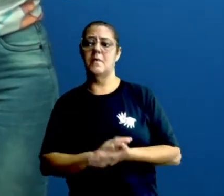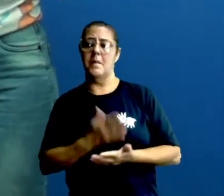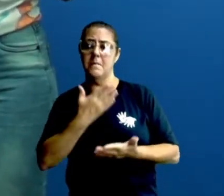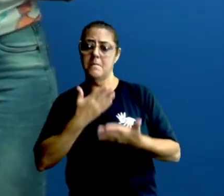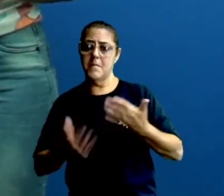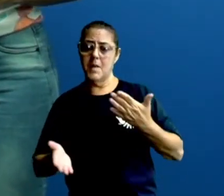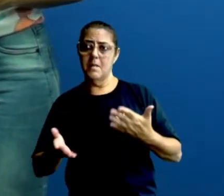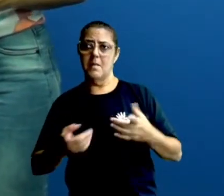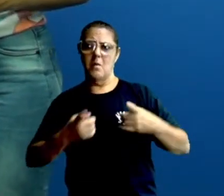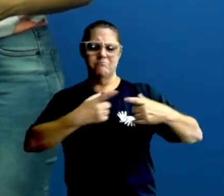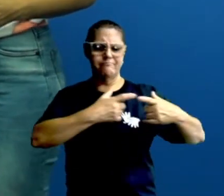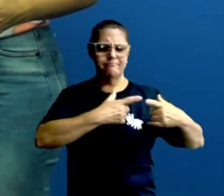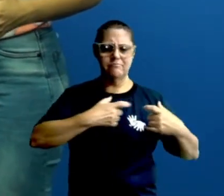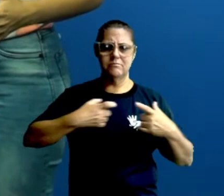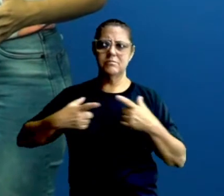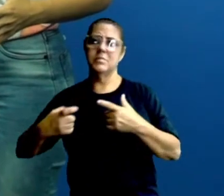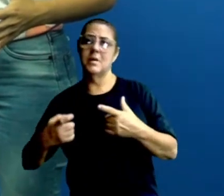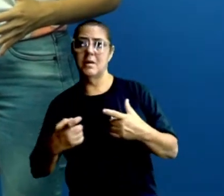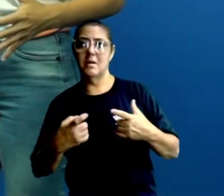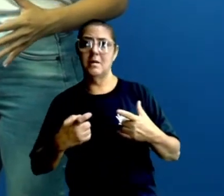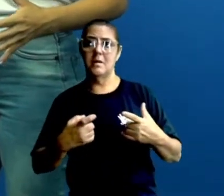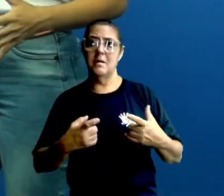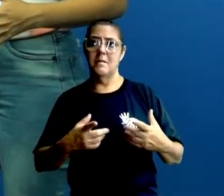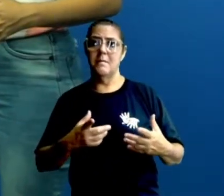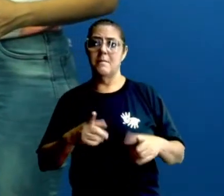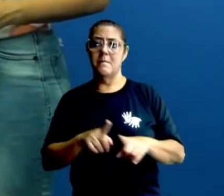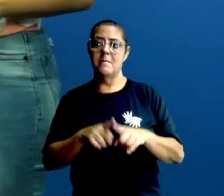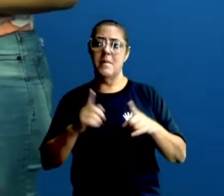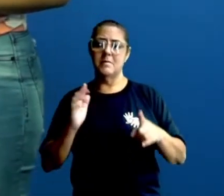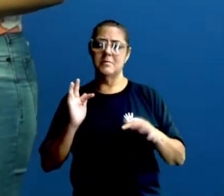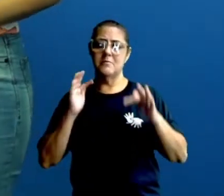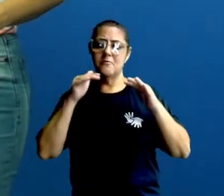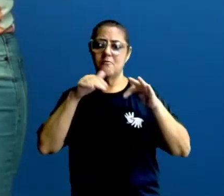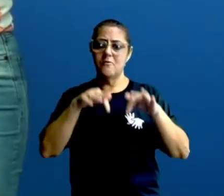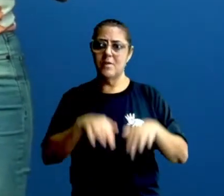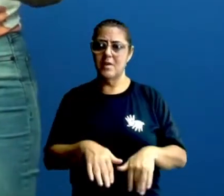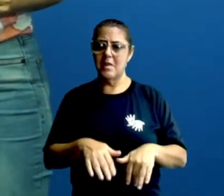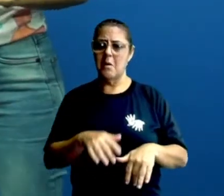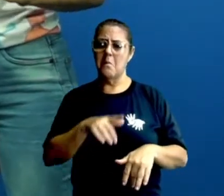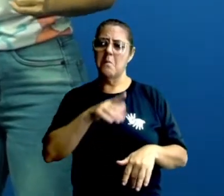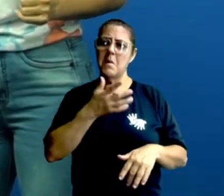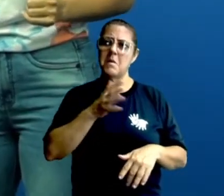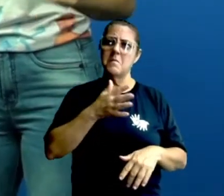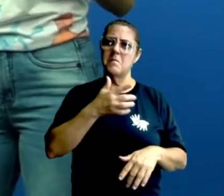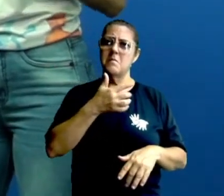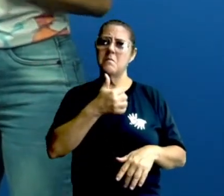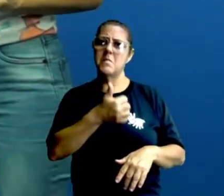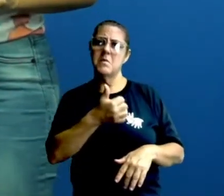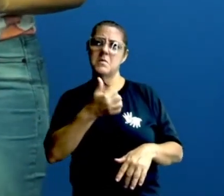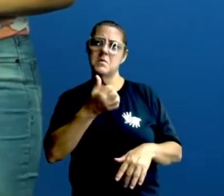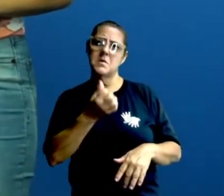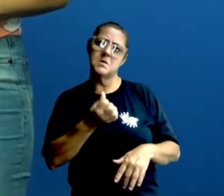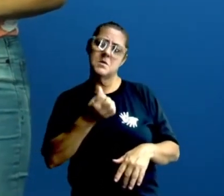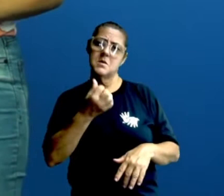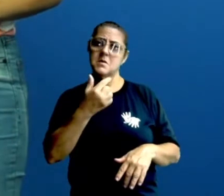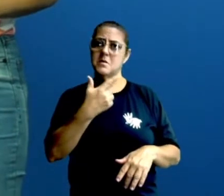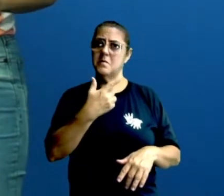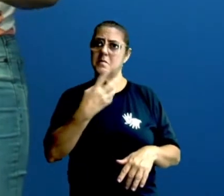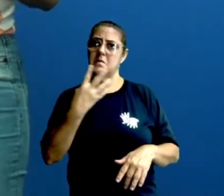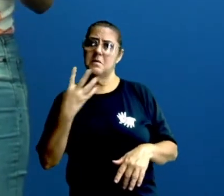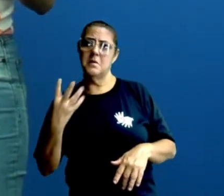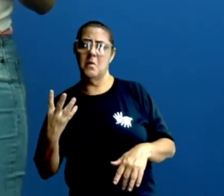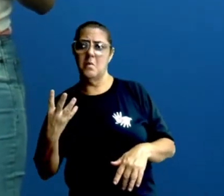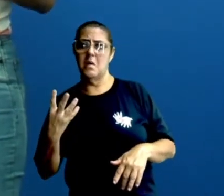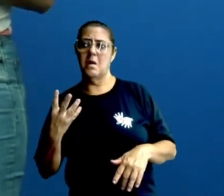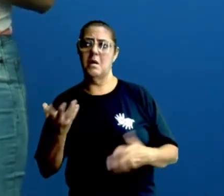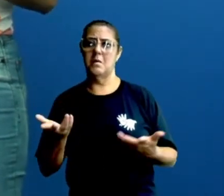esse movimento acarreta com a sua rendição final lá em 1654, na Campina de Taborda,